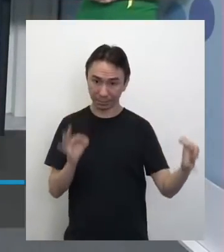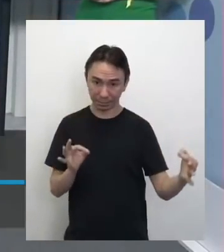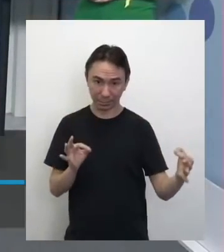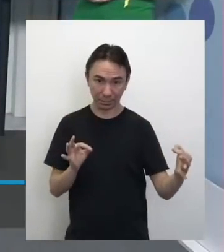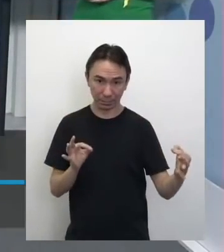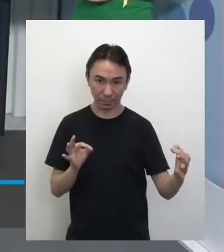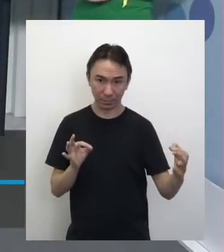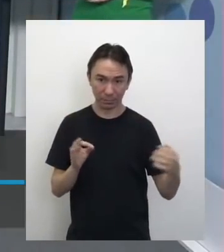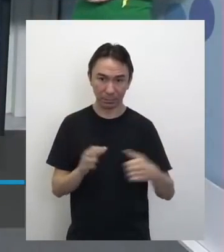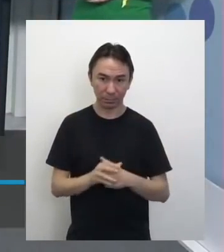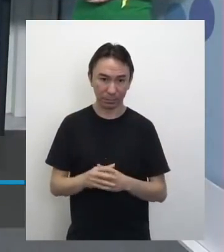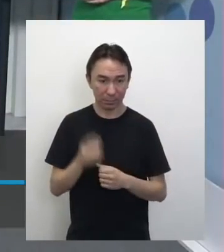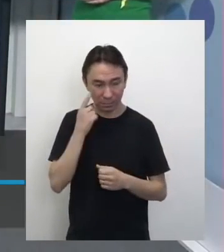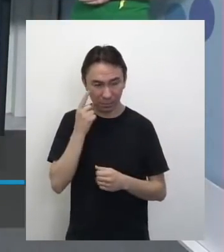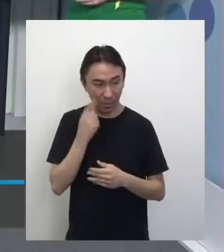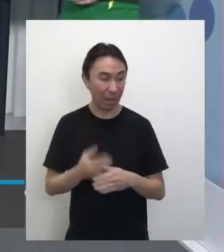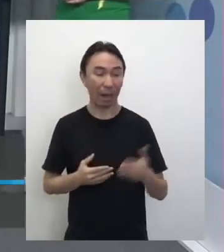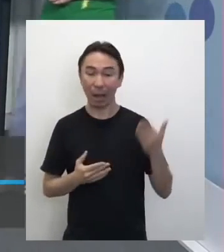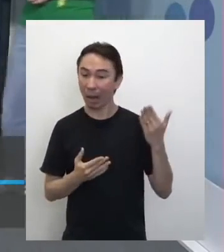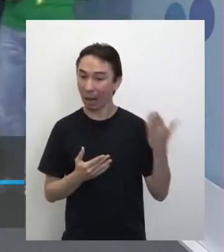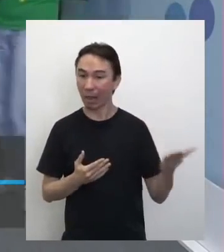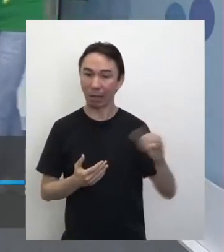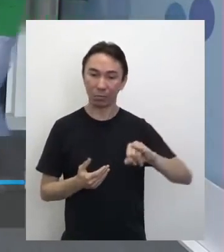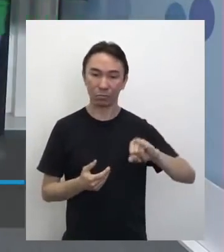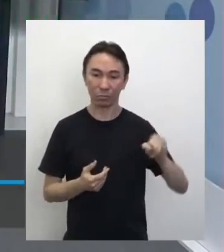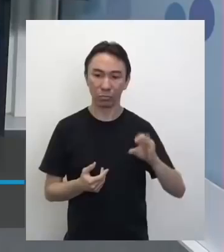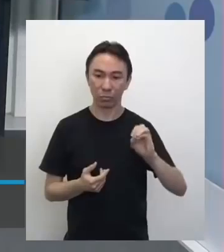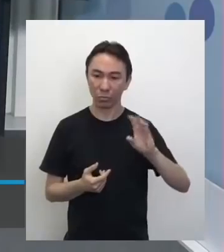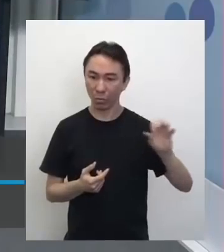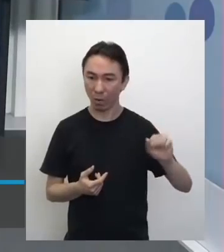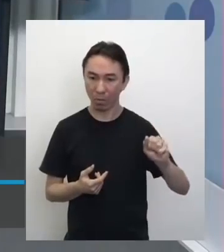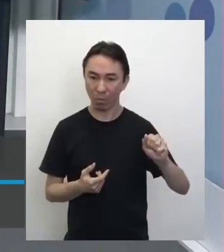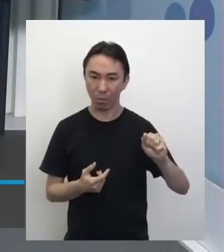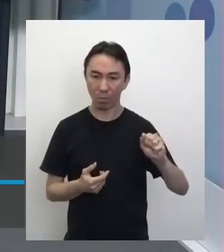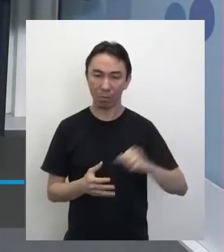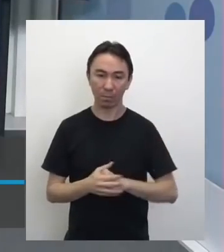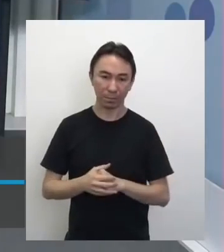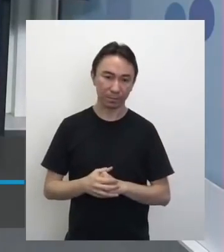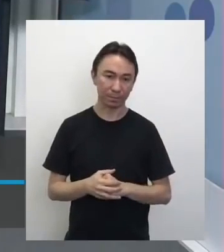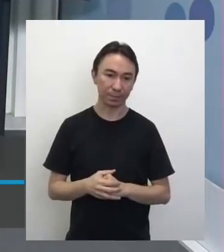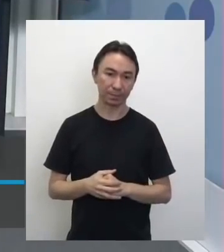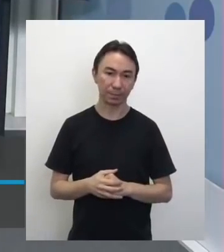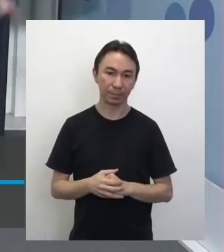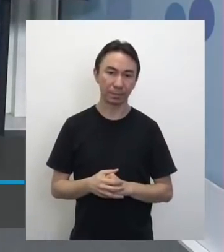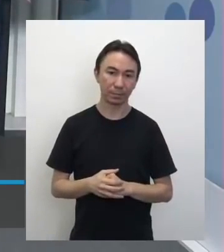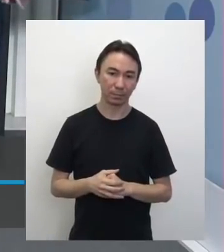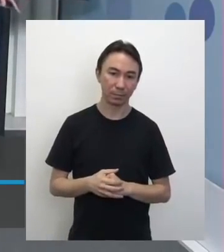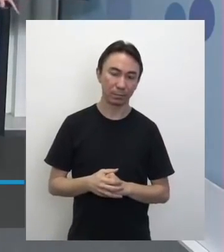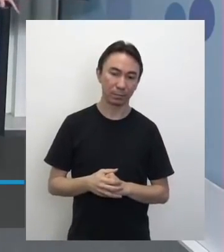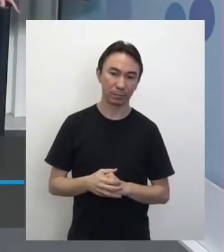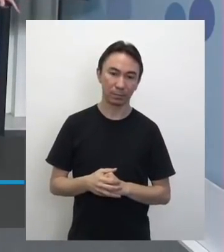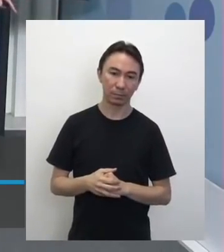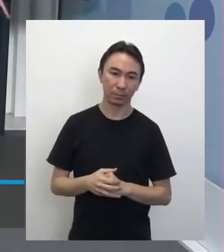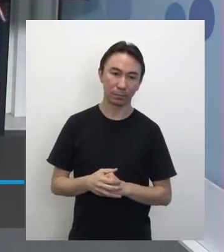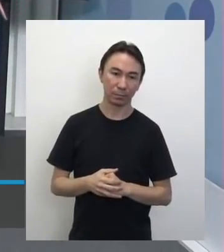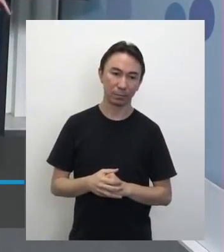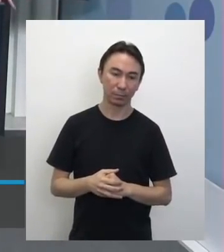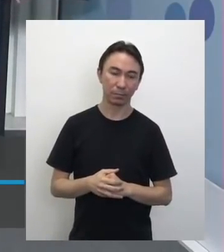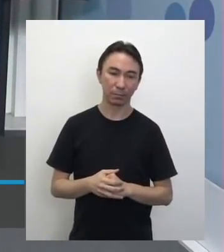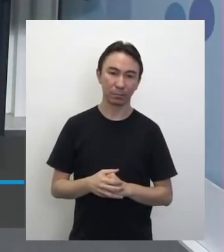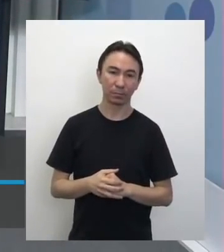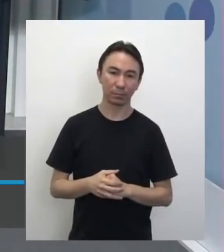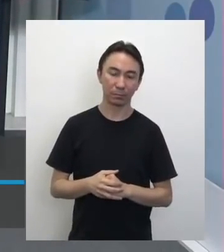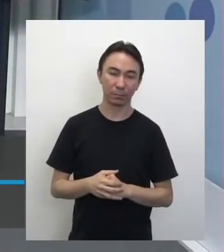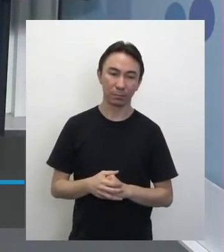se eu ia falar direto eles João OK é de Rui Osório translator Year long é a